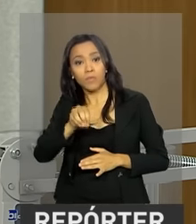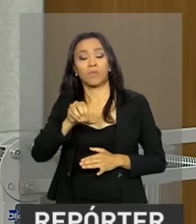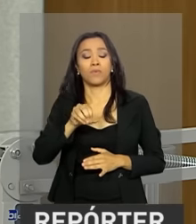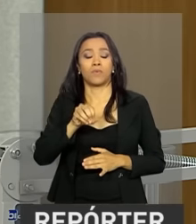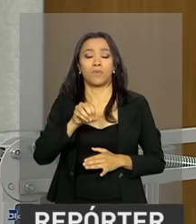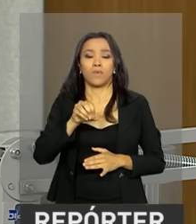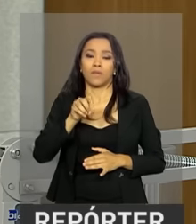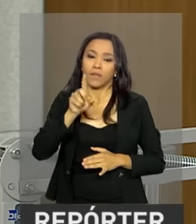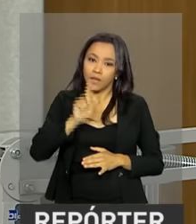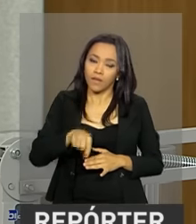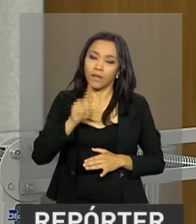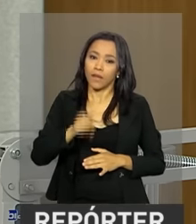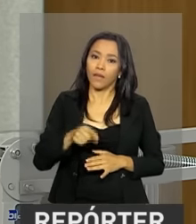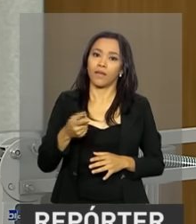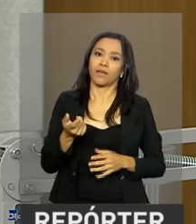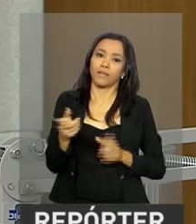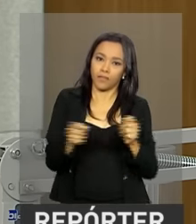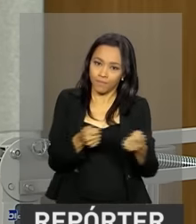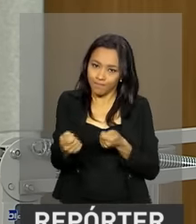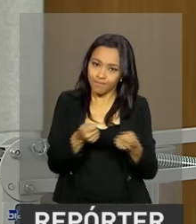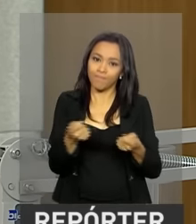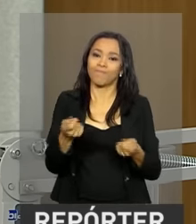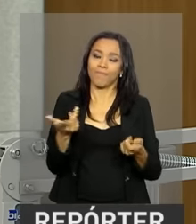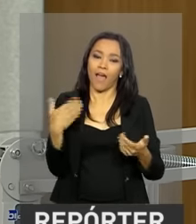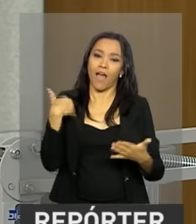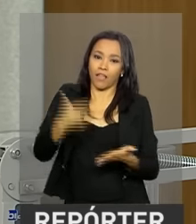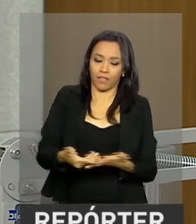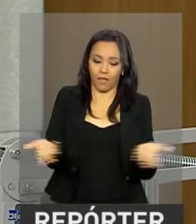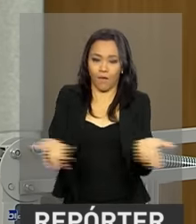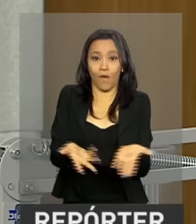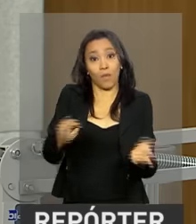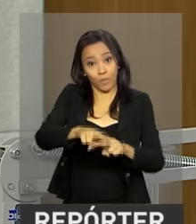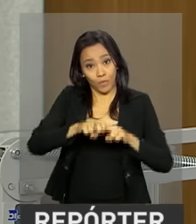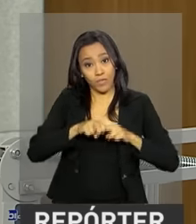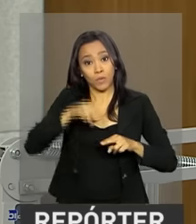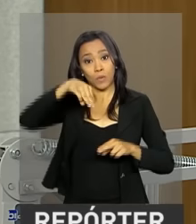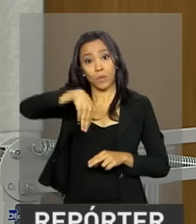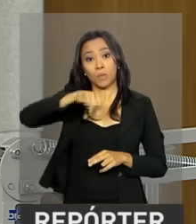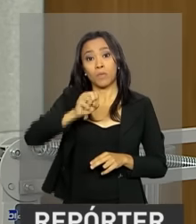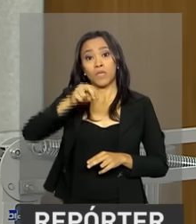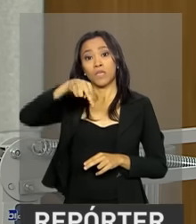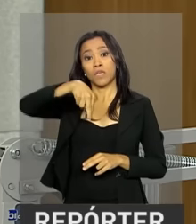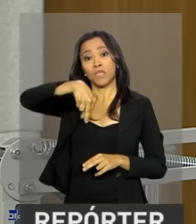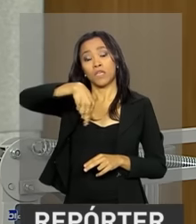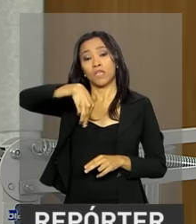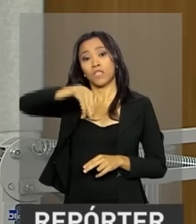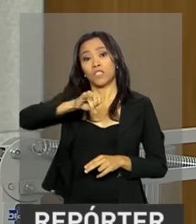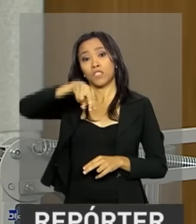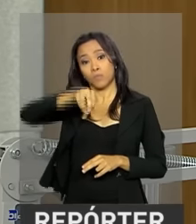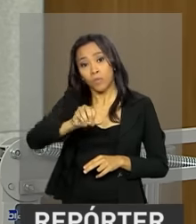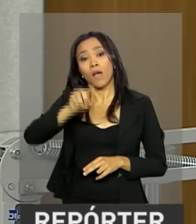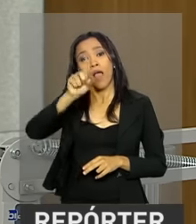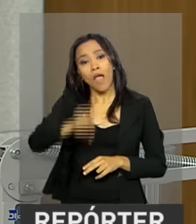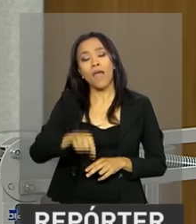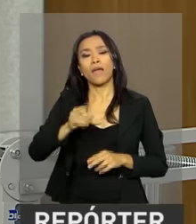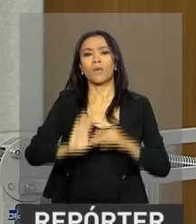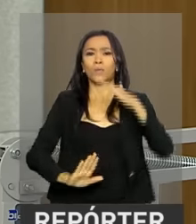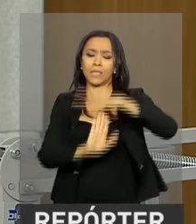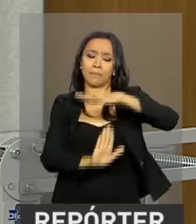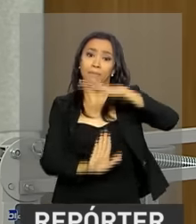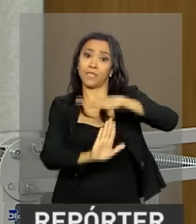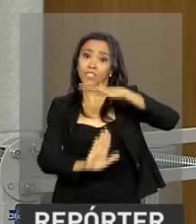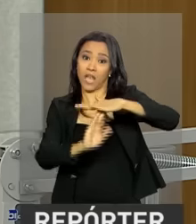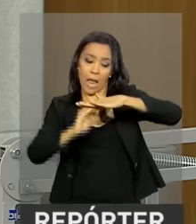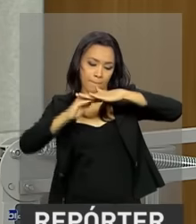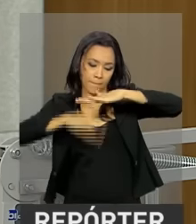da do mínimo que prevaleceu até agora Portanto o mínimo vai crescendo é como se fosse um piso não pode ser